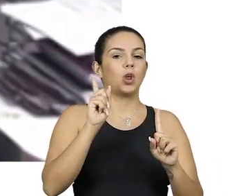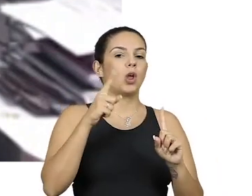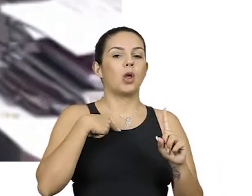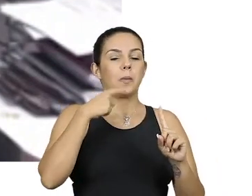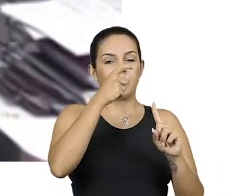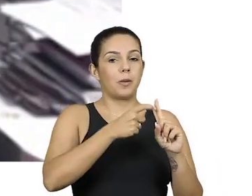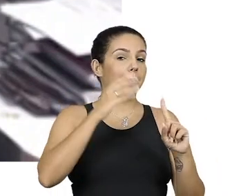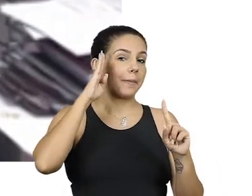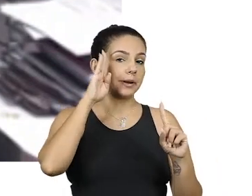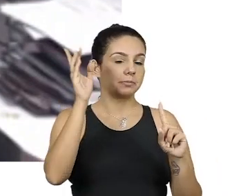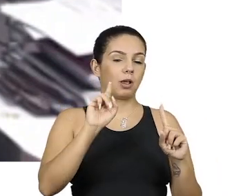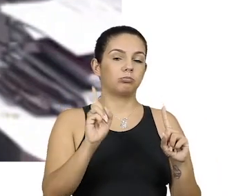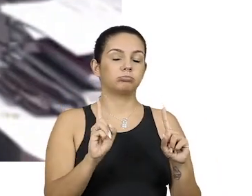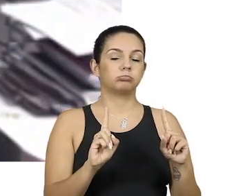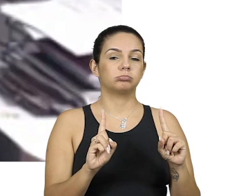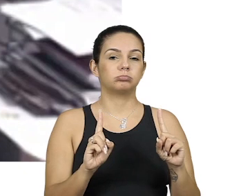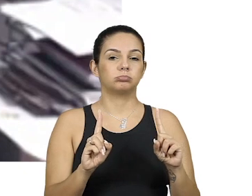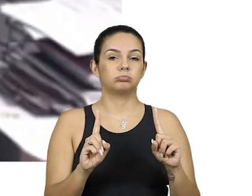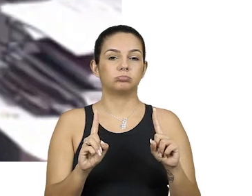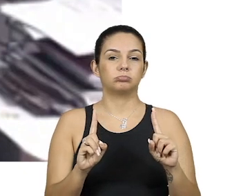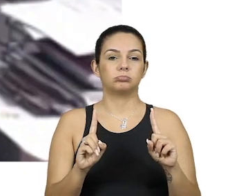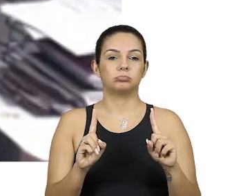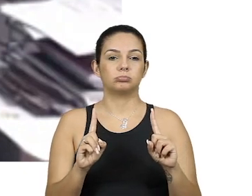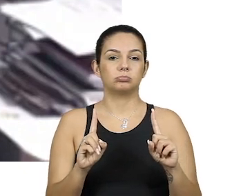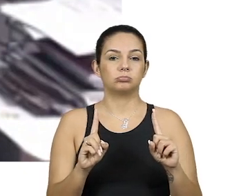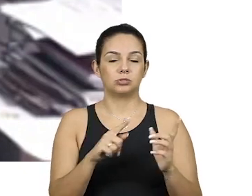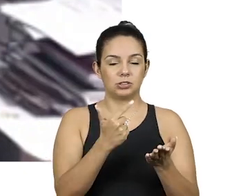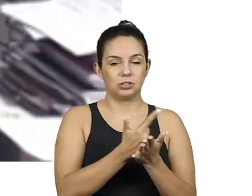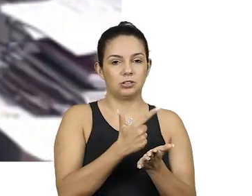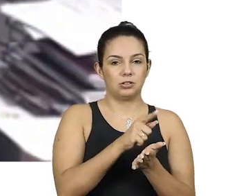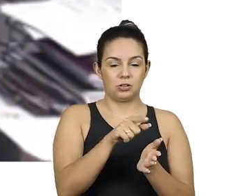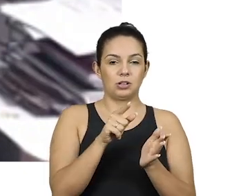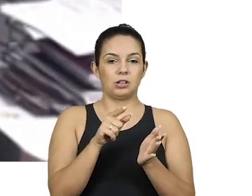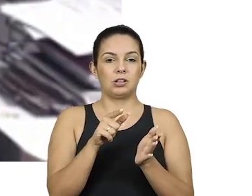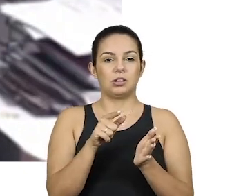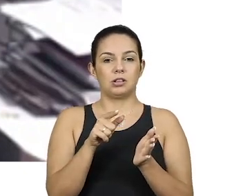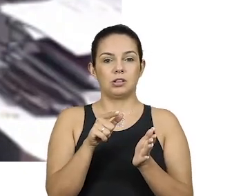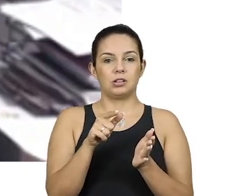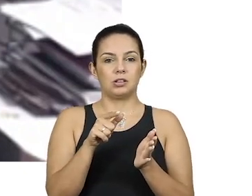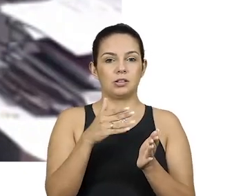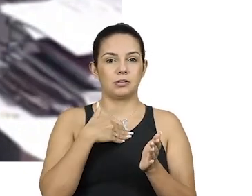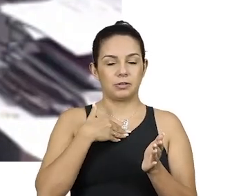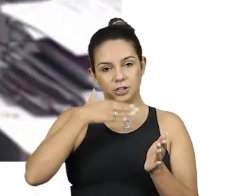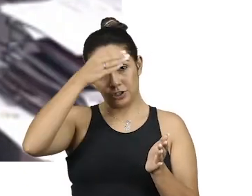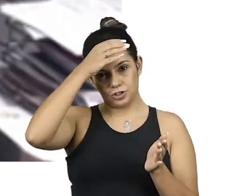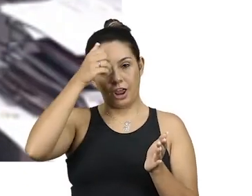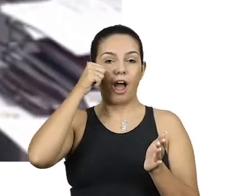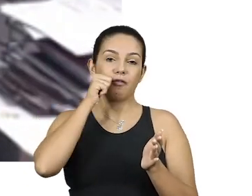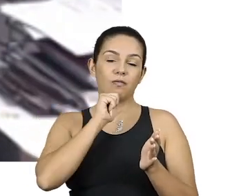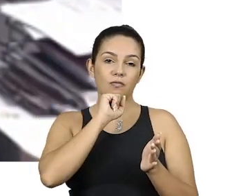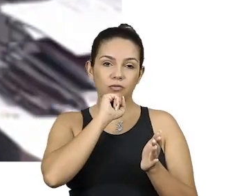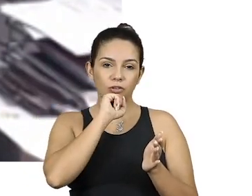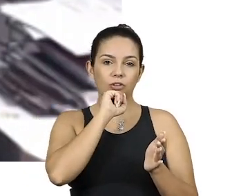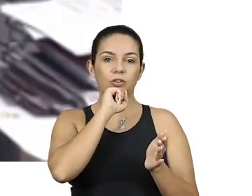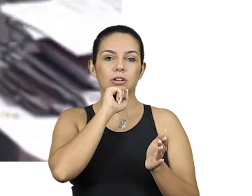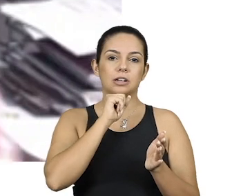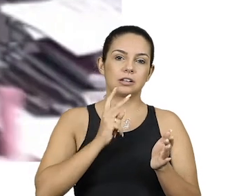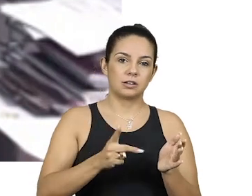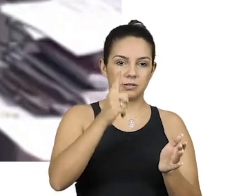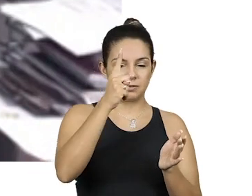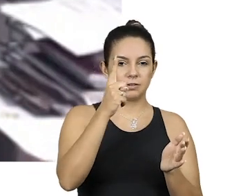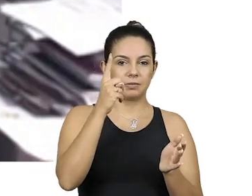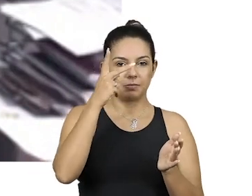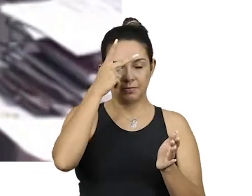sou a personagem principal. Esse livro é dedicado à minha tia-avó, que era sempre